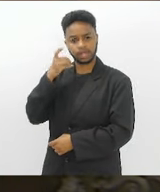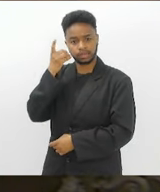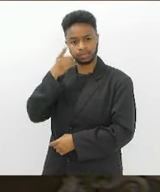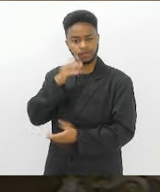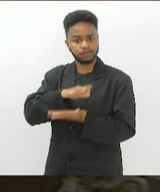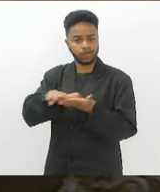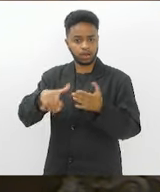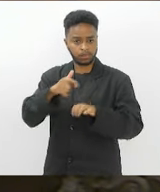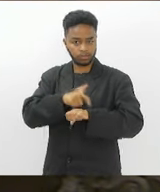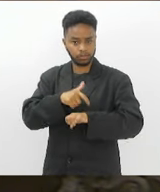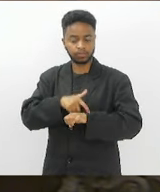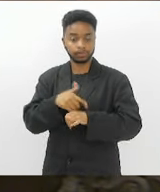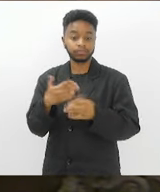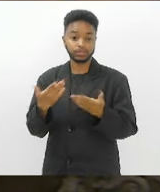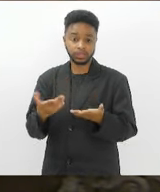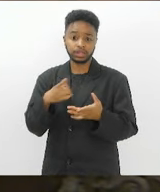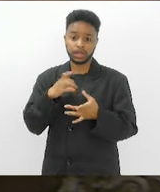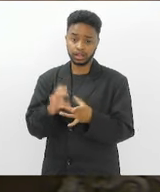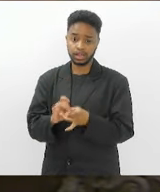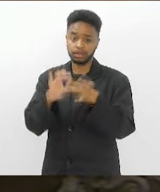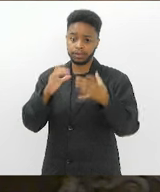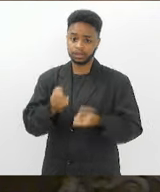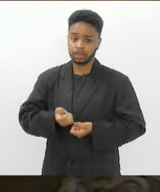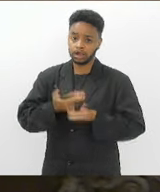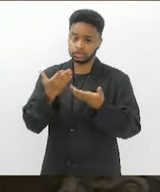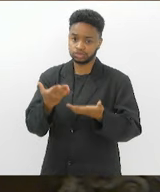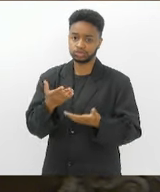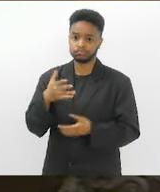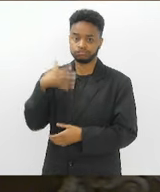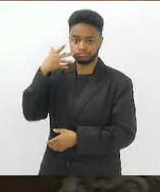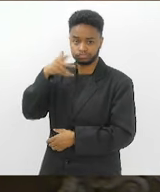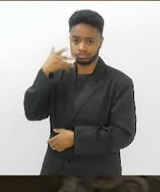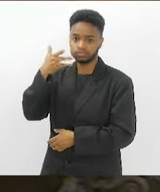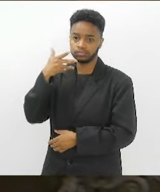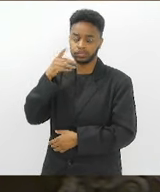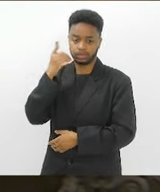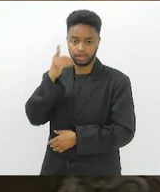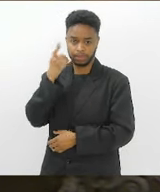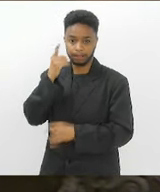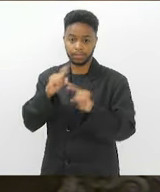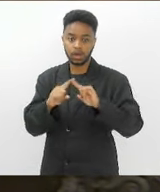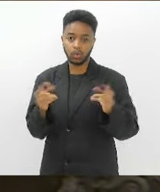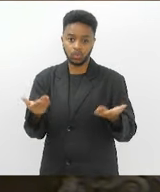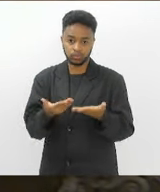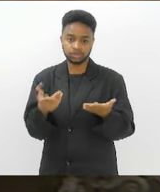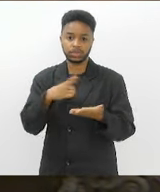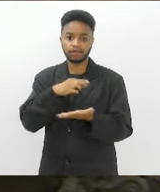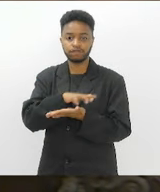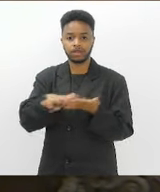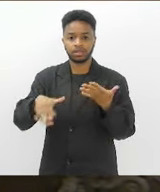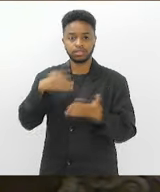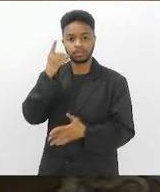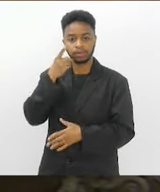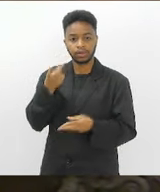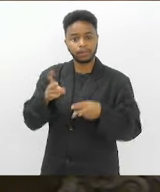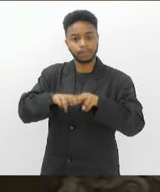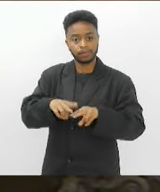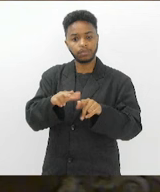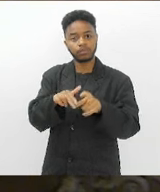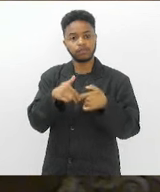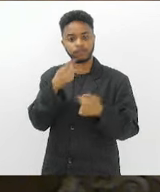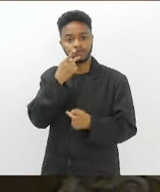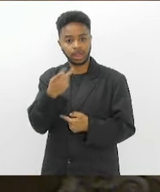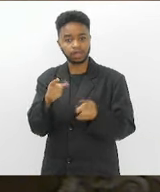do mandato a liberdade de expressão do parlamentar. E nós temos hoje deputados presos, porque falaram e